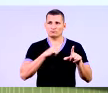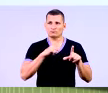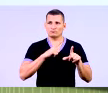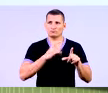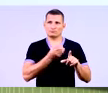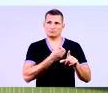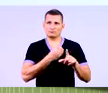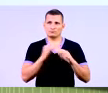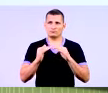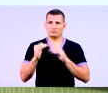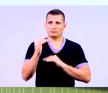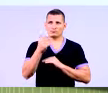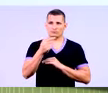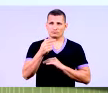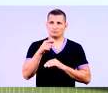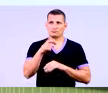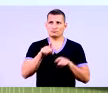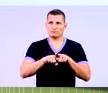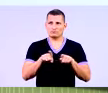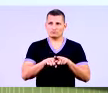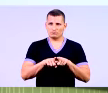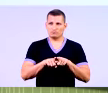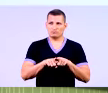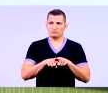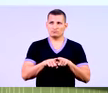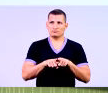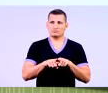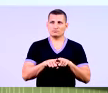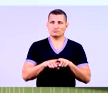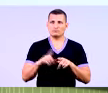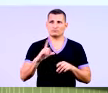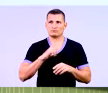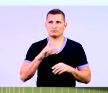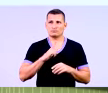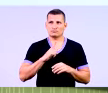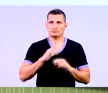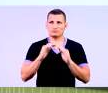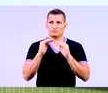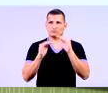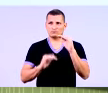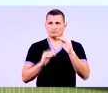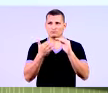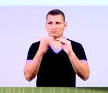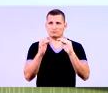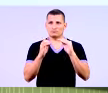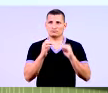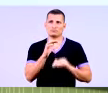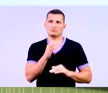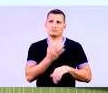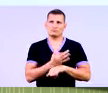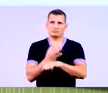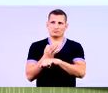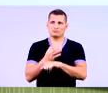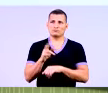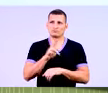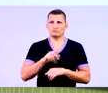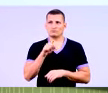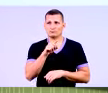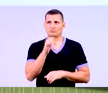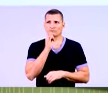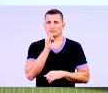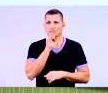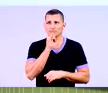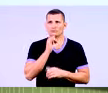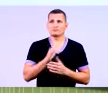7 e também o seja e também tiver menos do que dez faltas usei aí nesse caso um exemplo